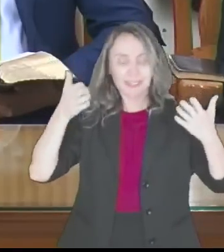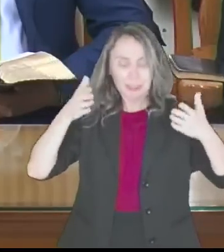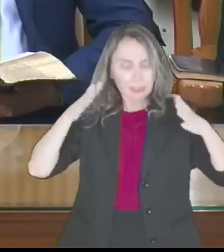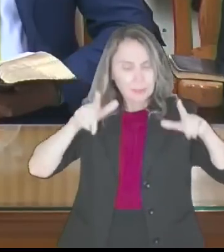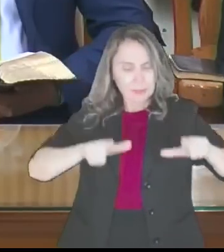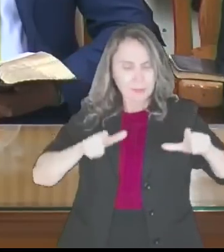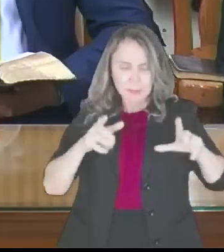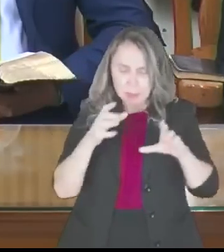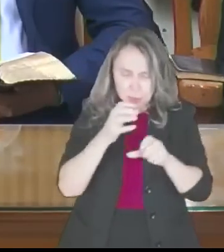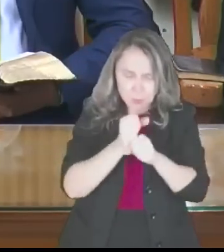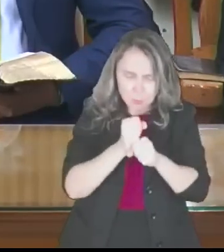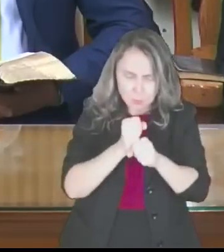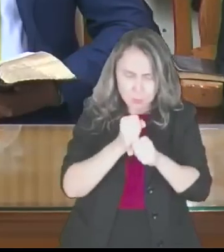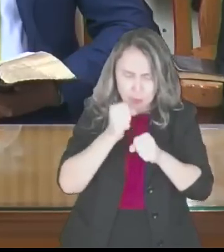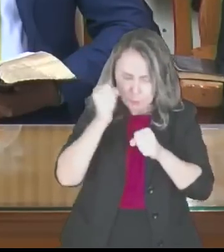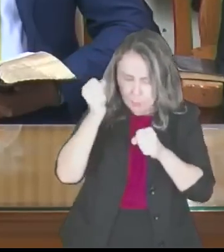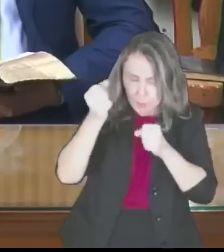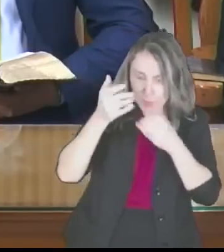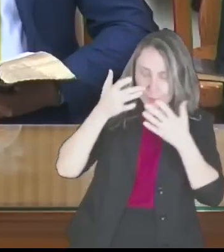Quem pode dizer amém?